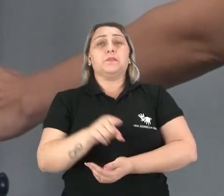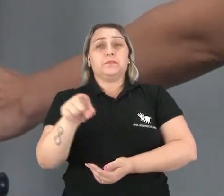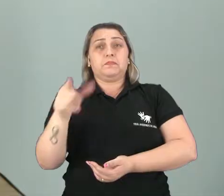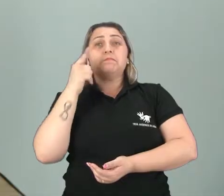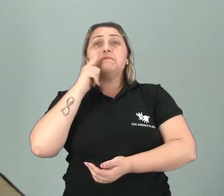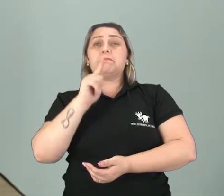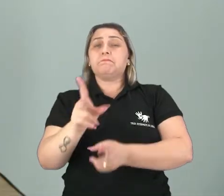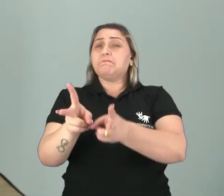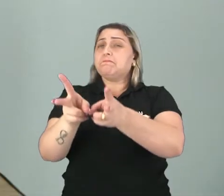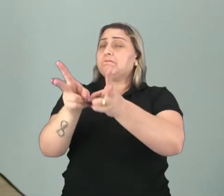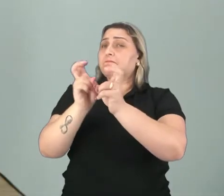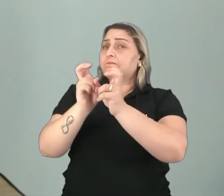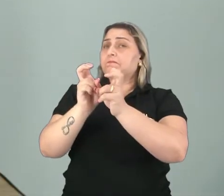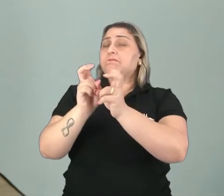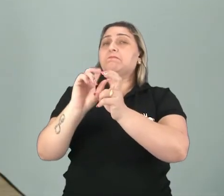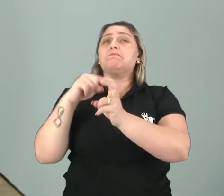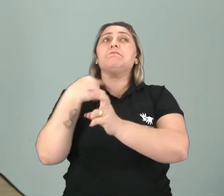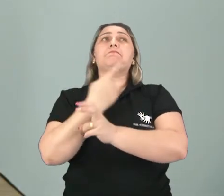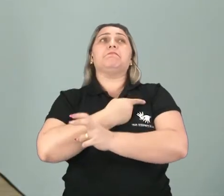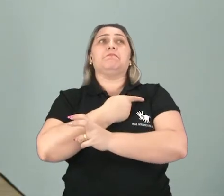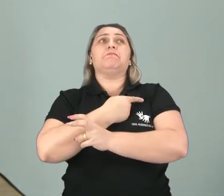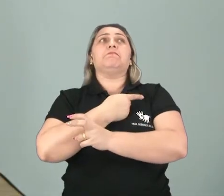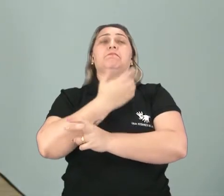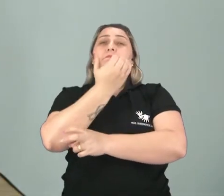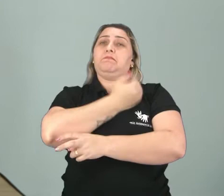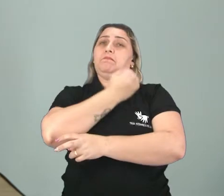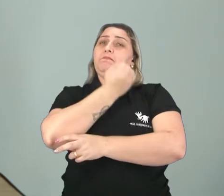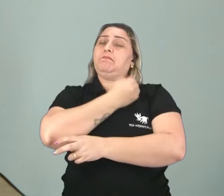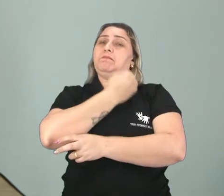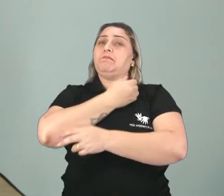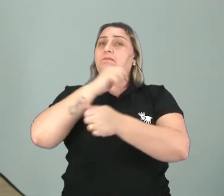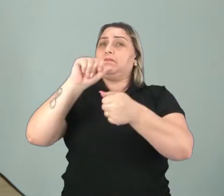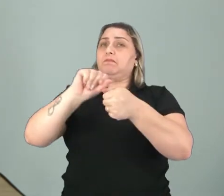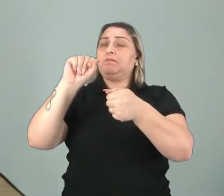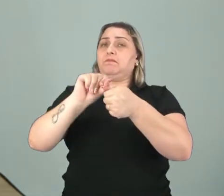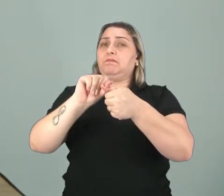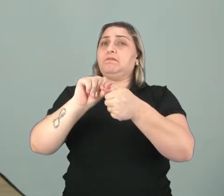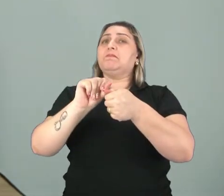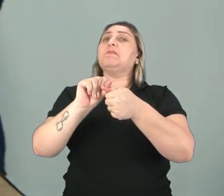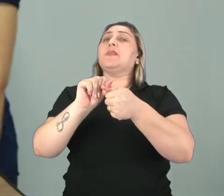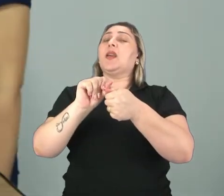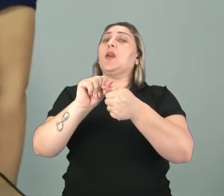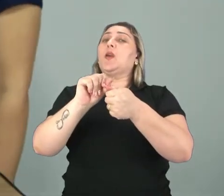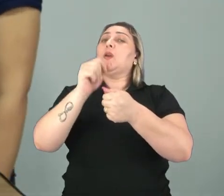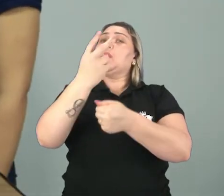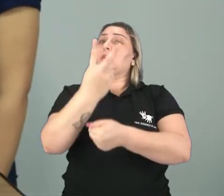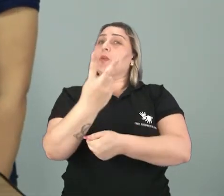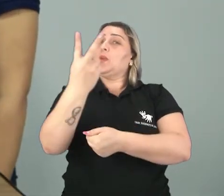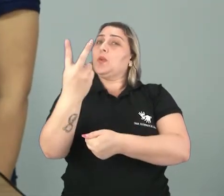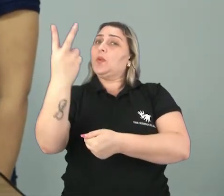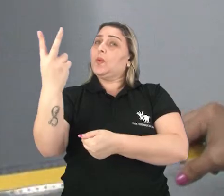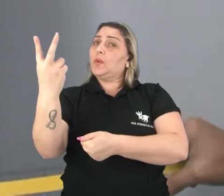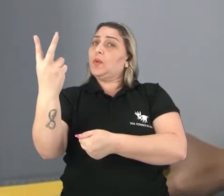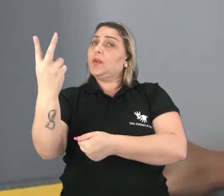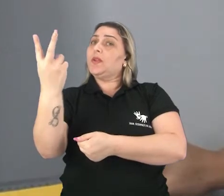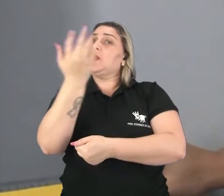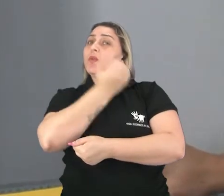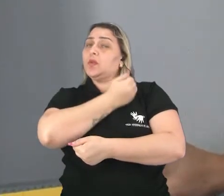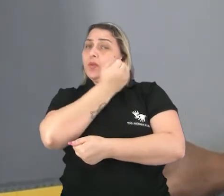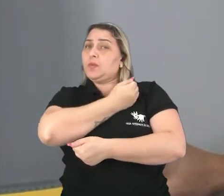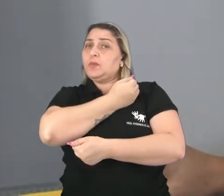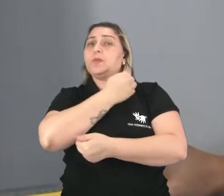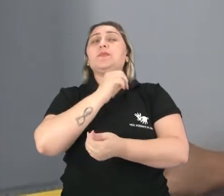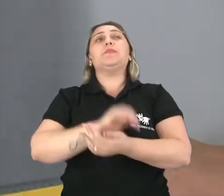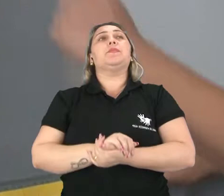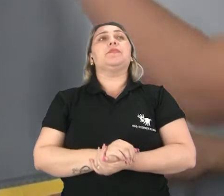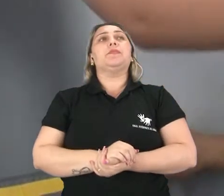Vocês conseguem perceber que todos esses números são formados por dois algarismos, não é mesmo?